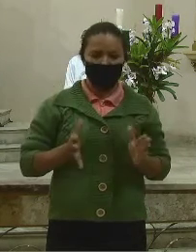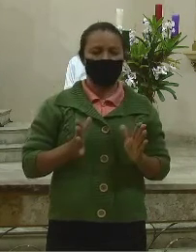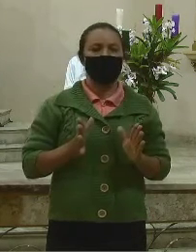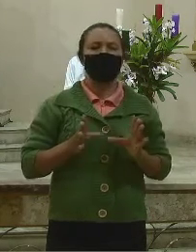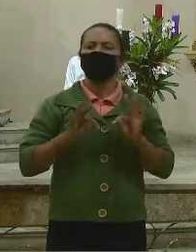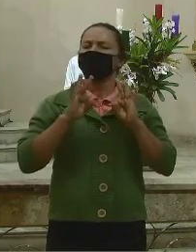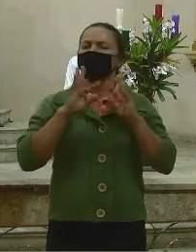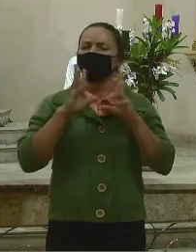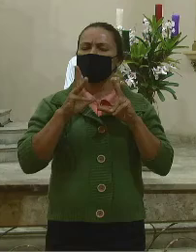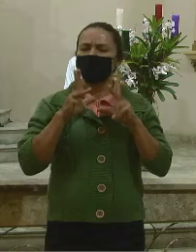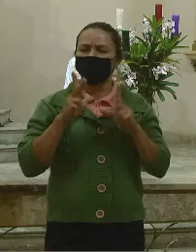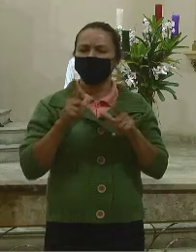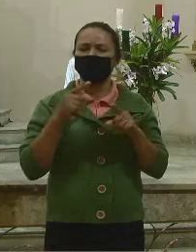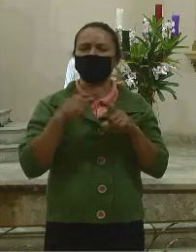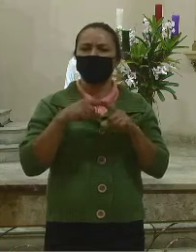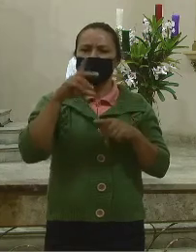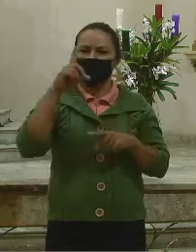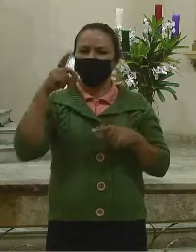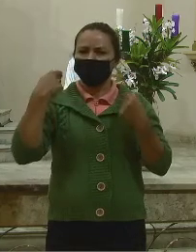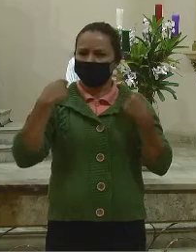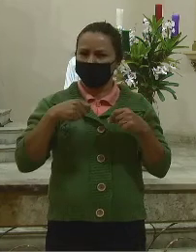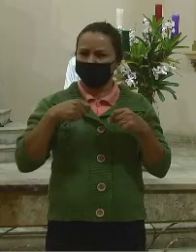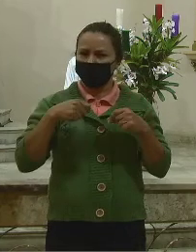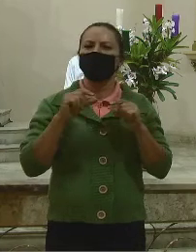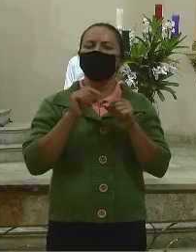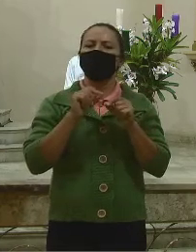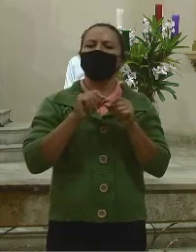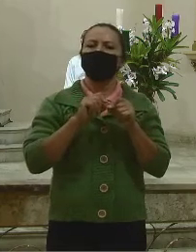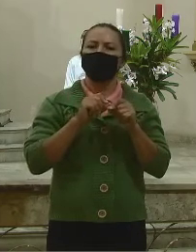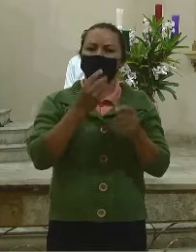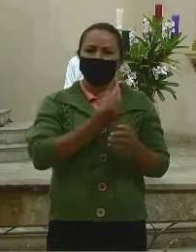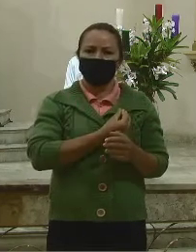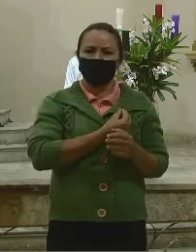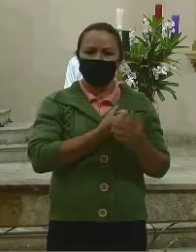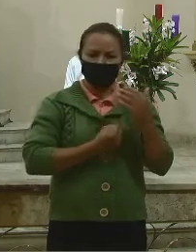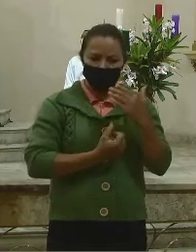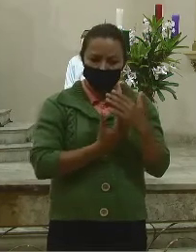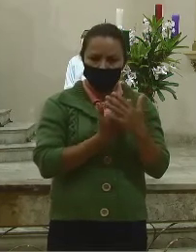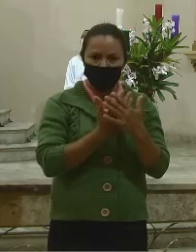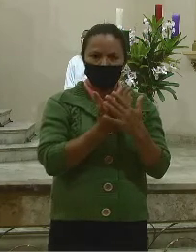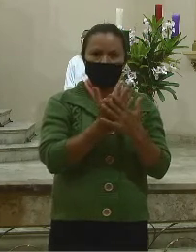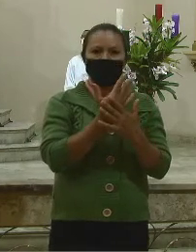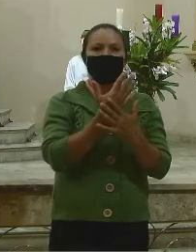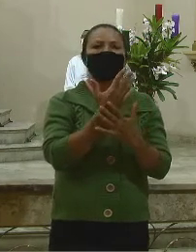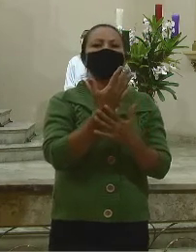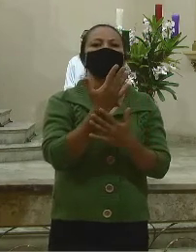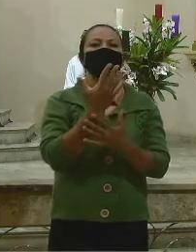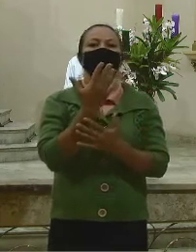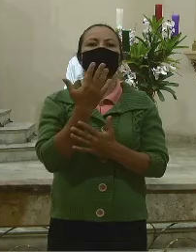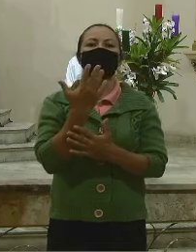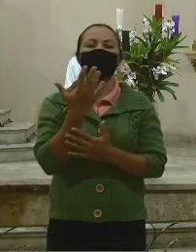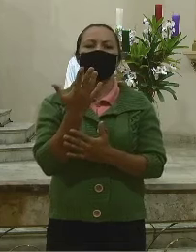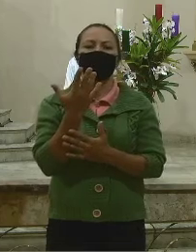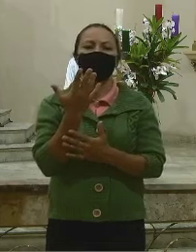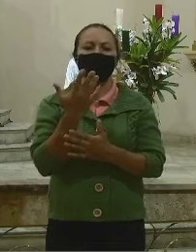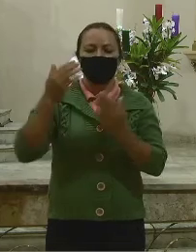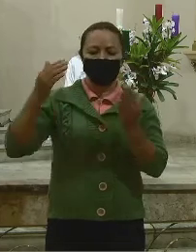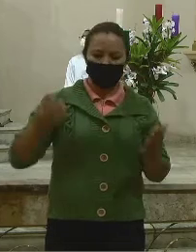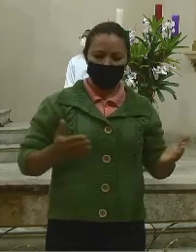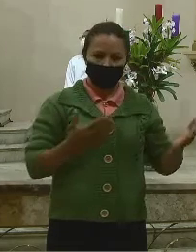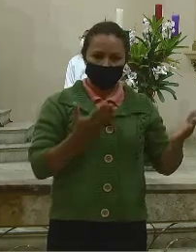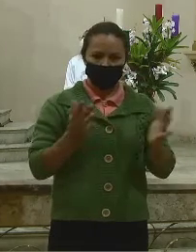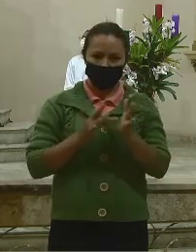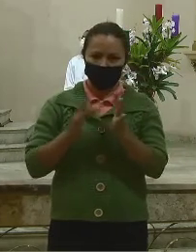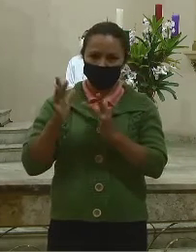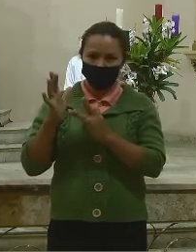porque Ele é capaz de fazer a vida florescer até em meio às pedras. Do menino de Jesus